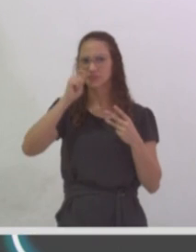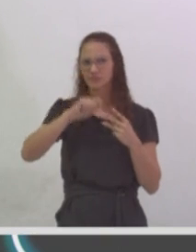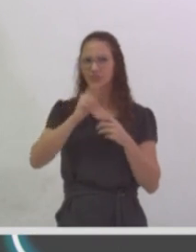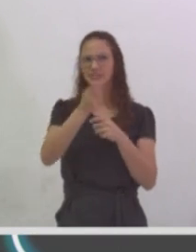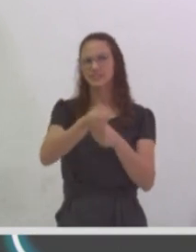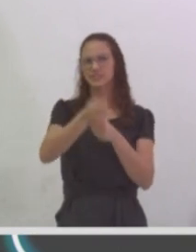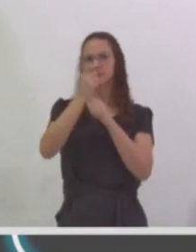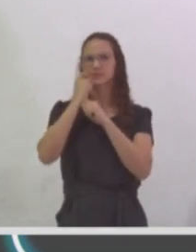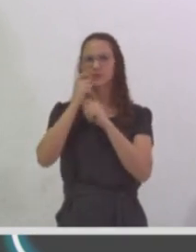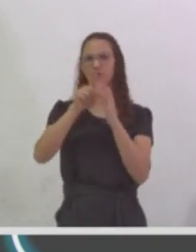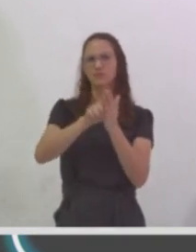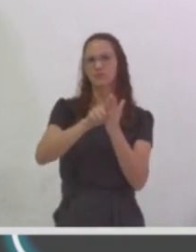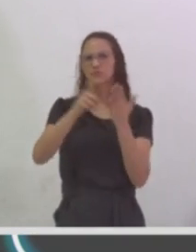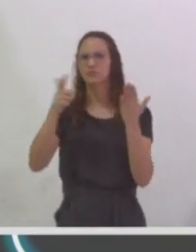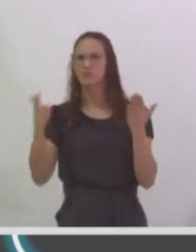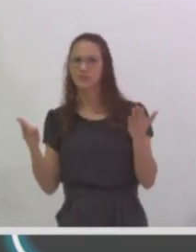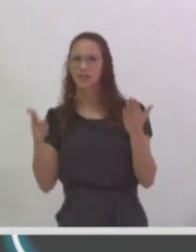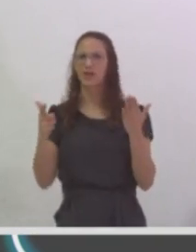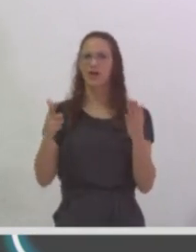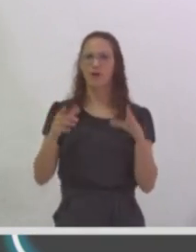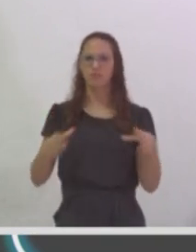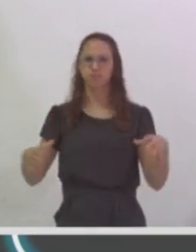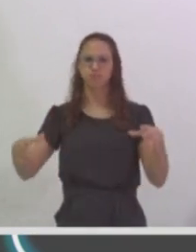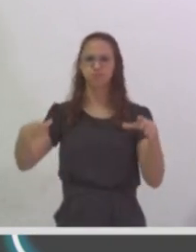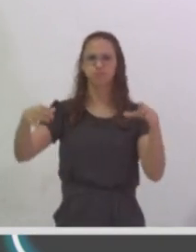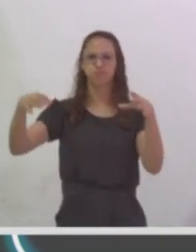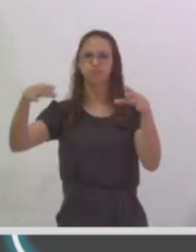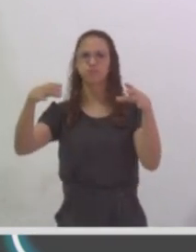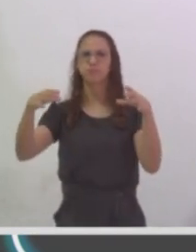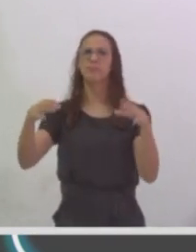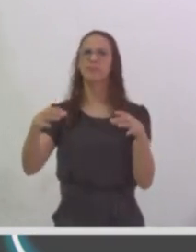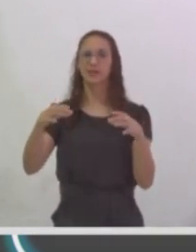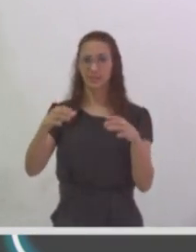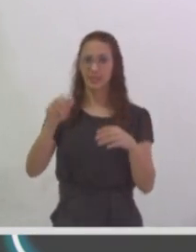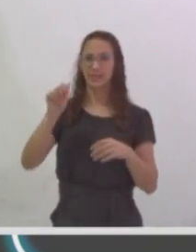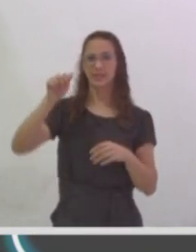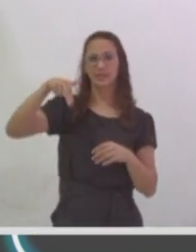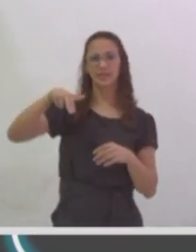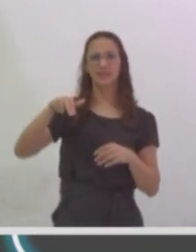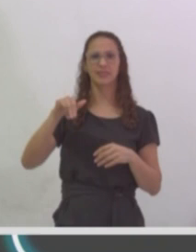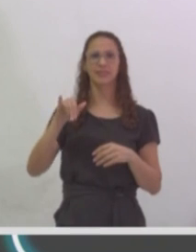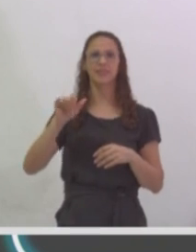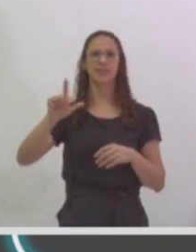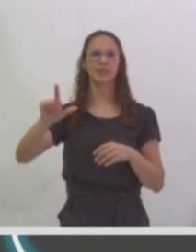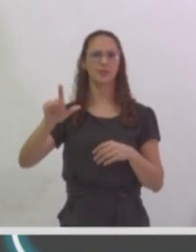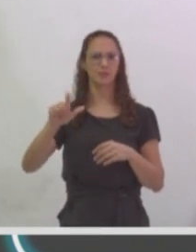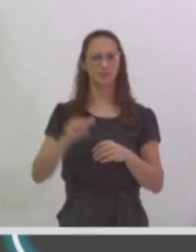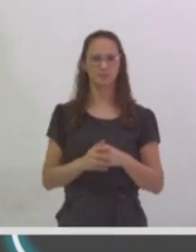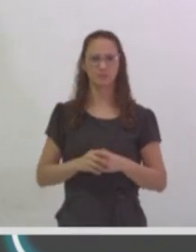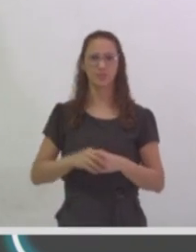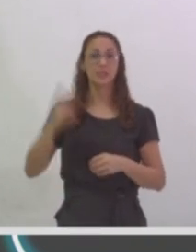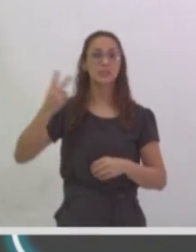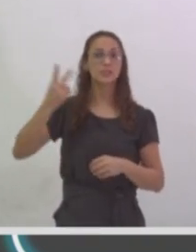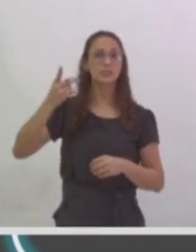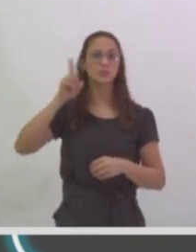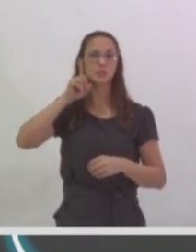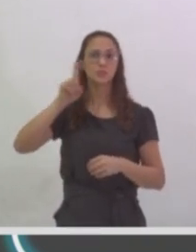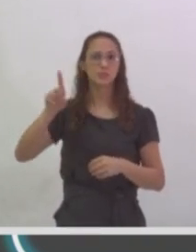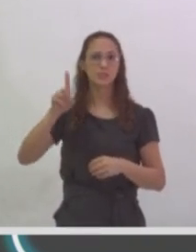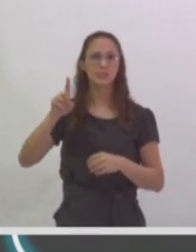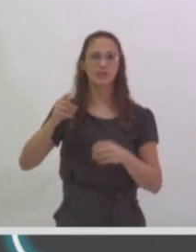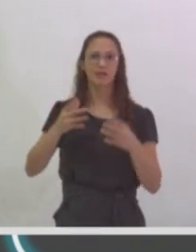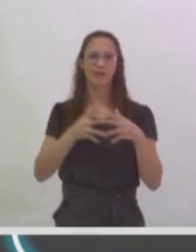anzol, jornal, barril e anil. No segundo dia,